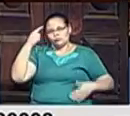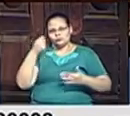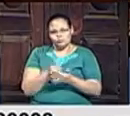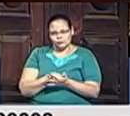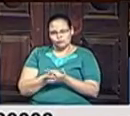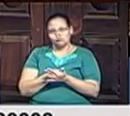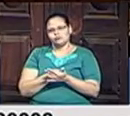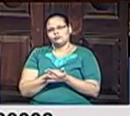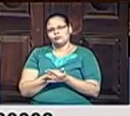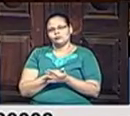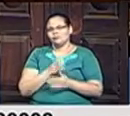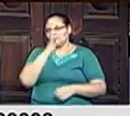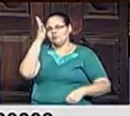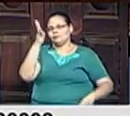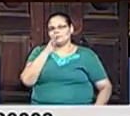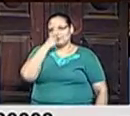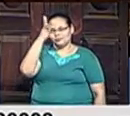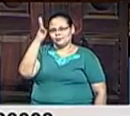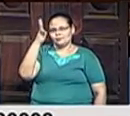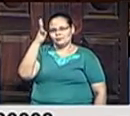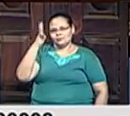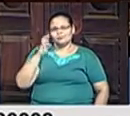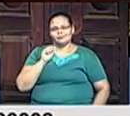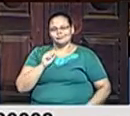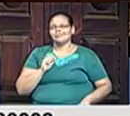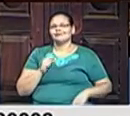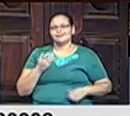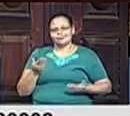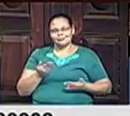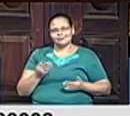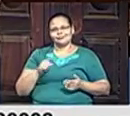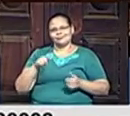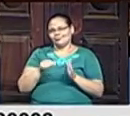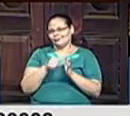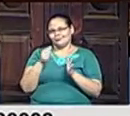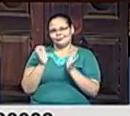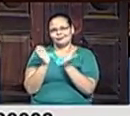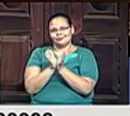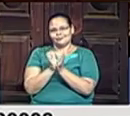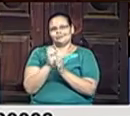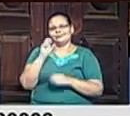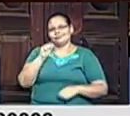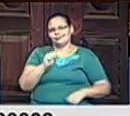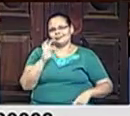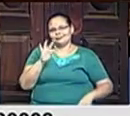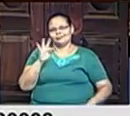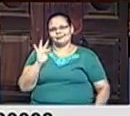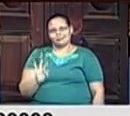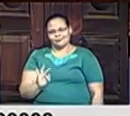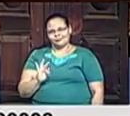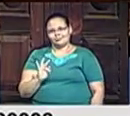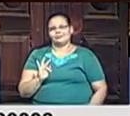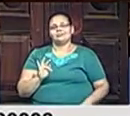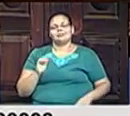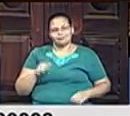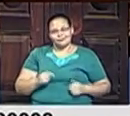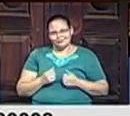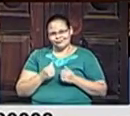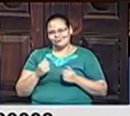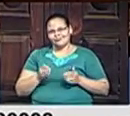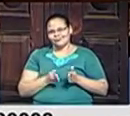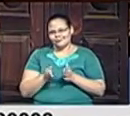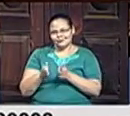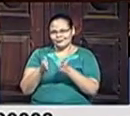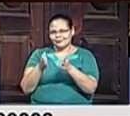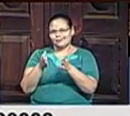decisão absurda que toma a primeira turma do STF e que pavimenta o caminho para